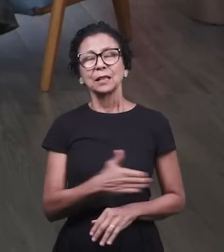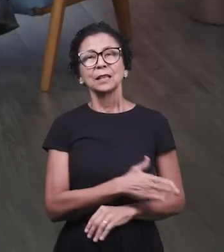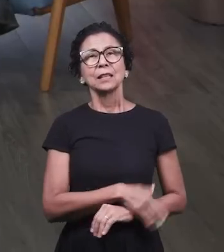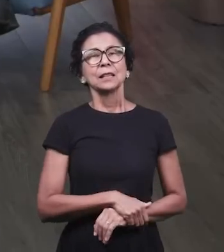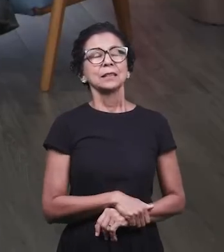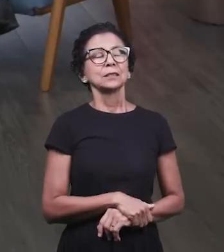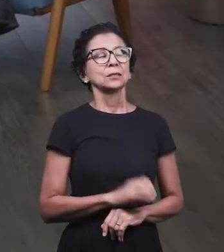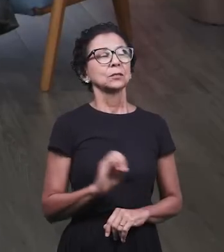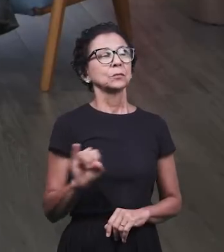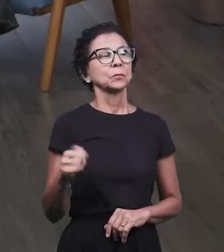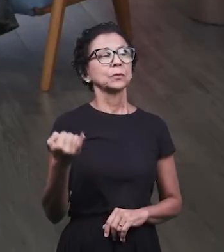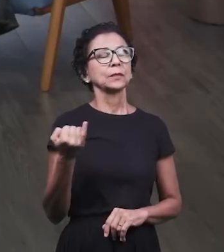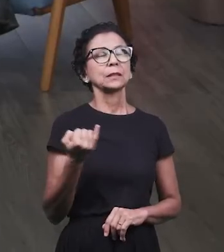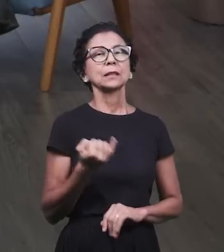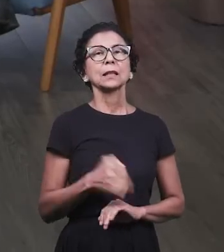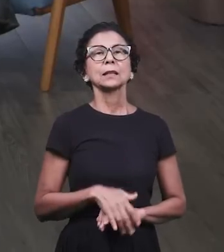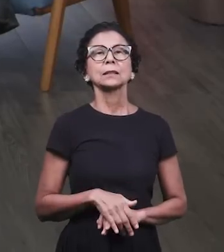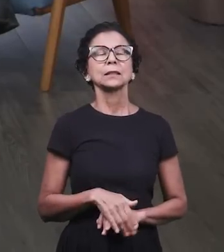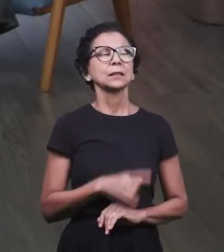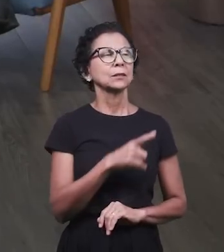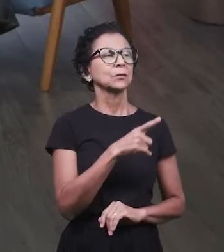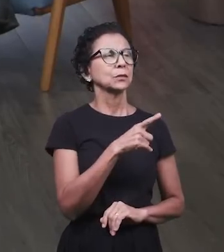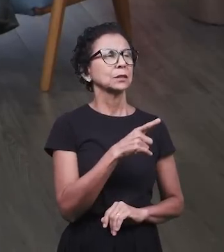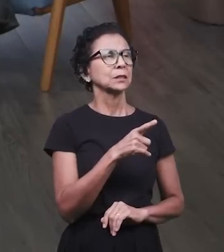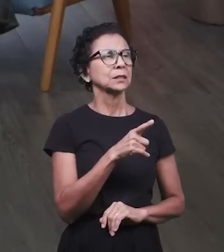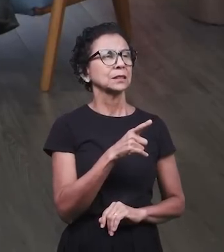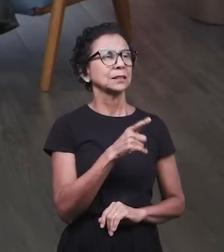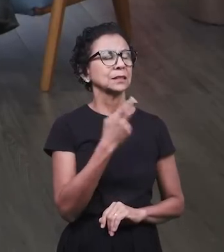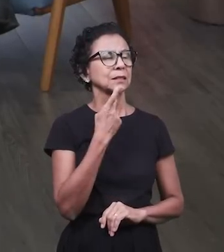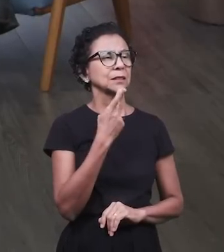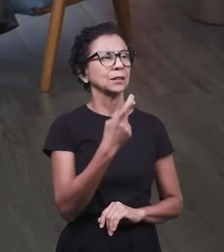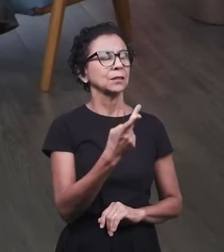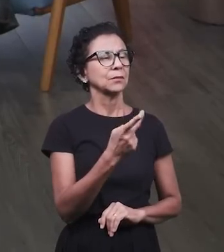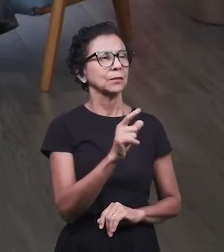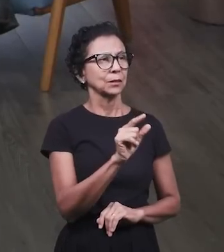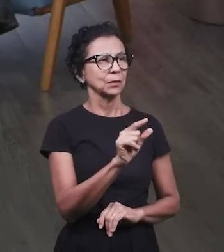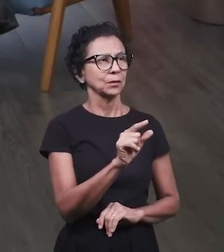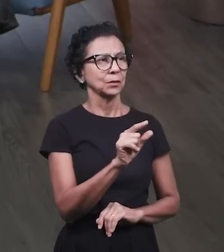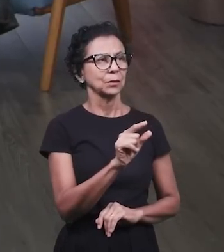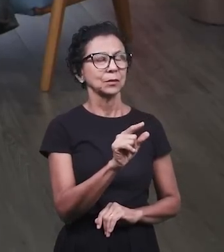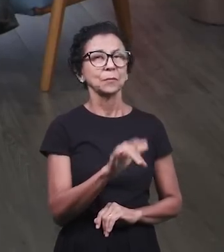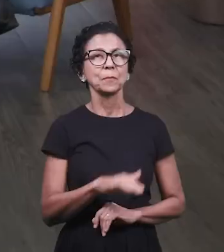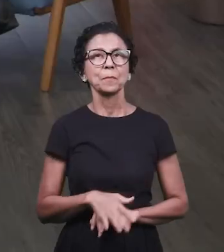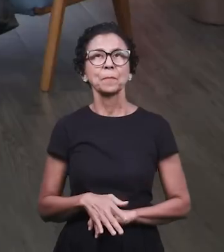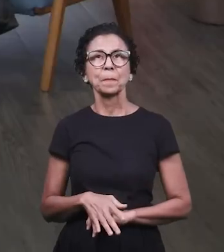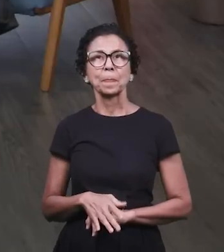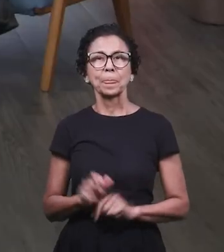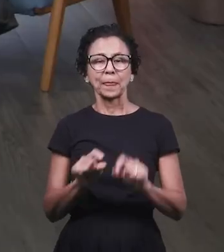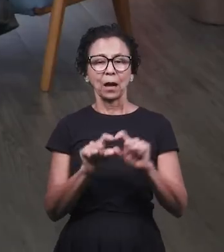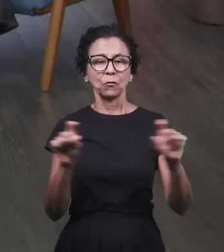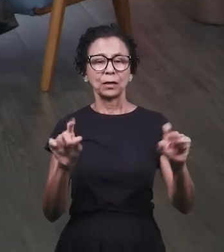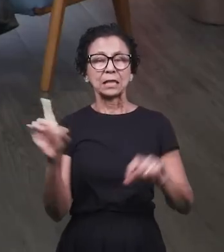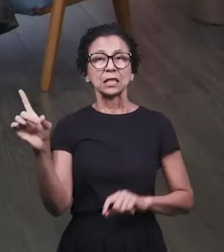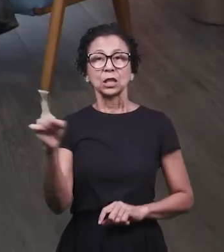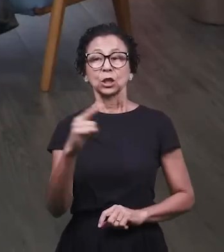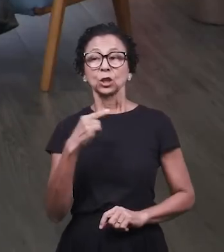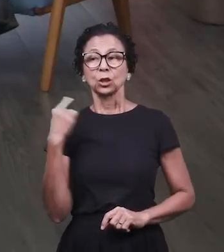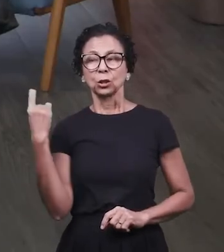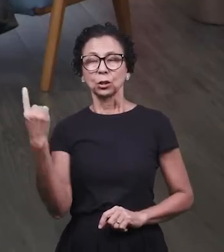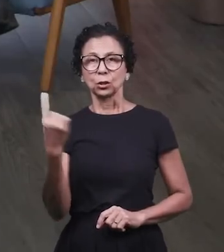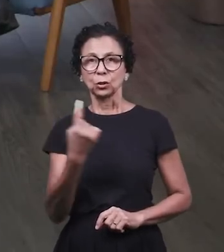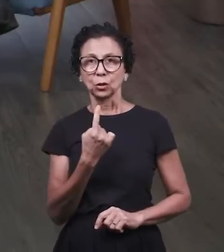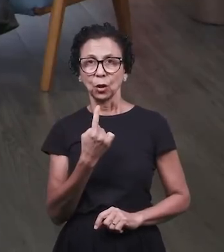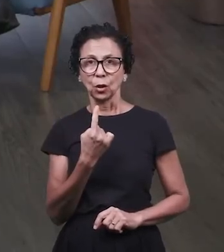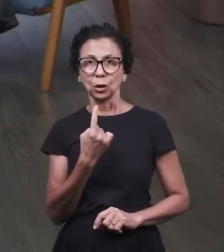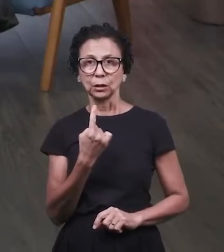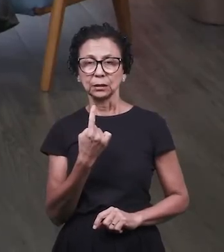portuguesa, de uma expressão que você usou aqui, para ressaltar ela. Você disse, nós estamos no livro de Atos. Não estamos no